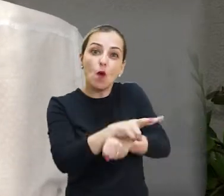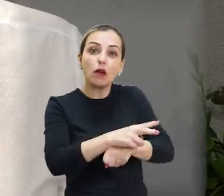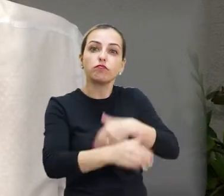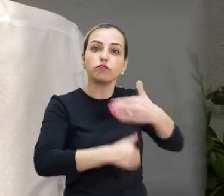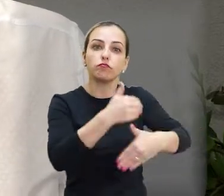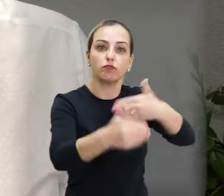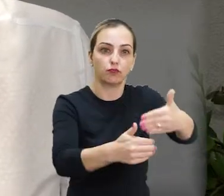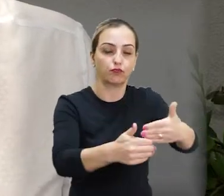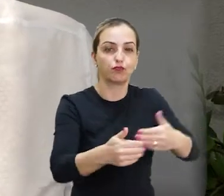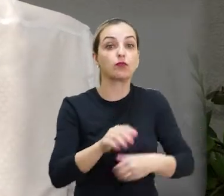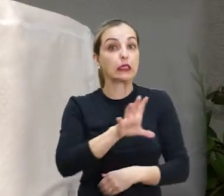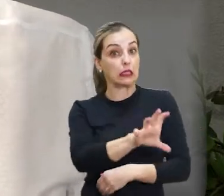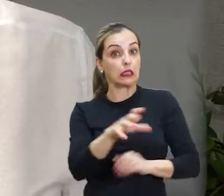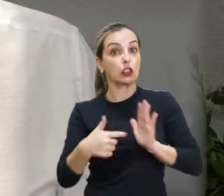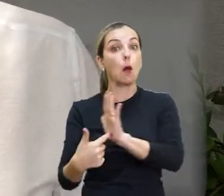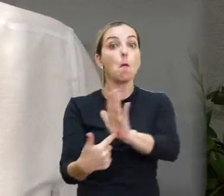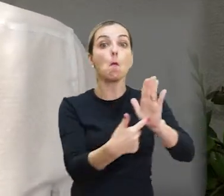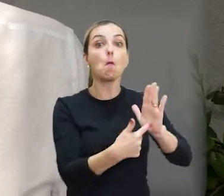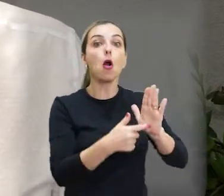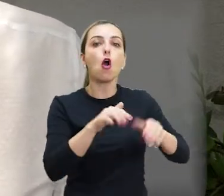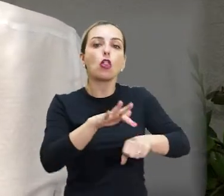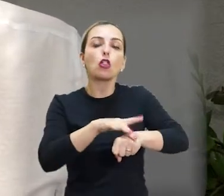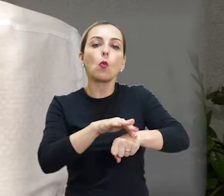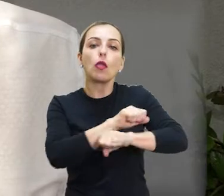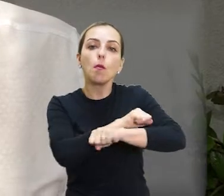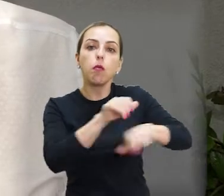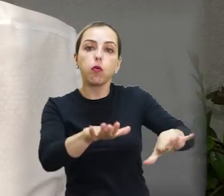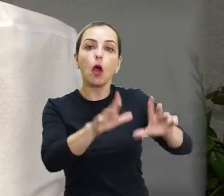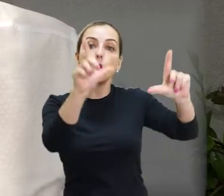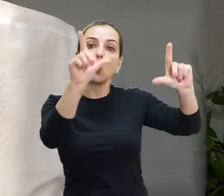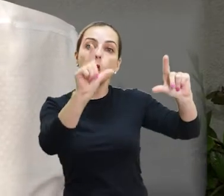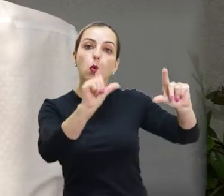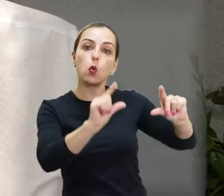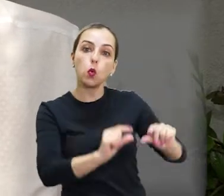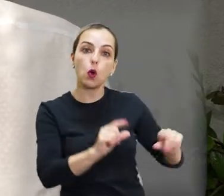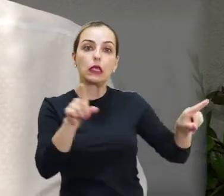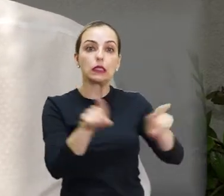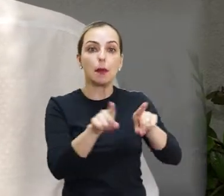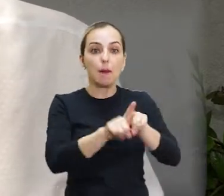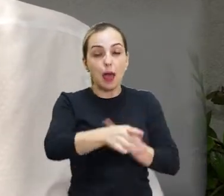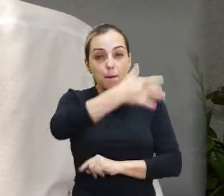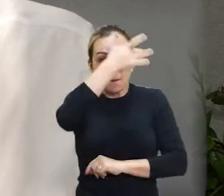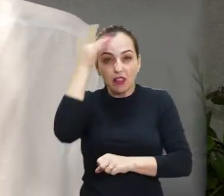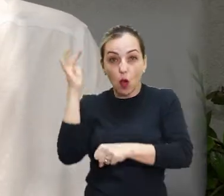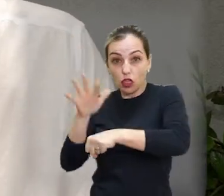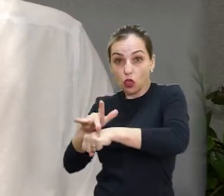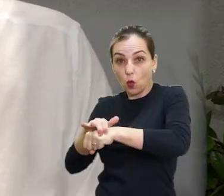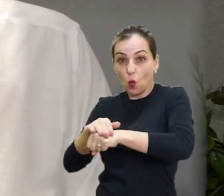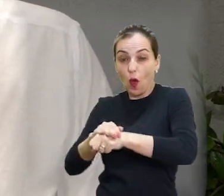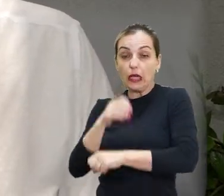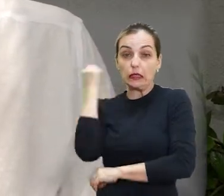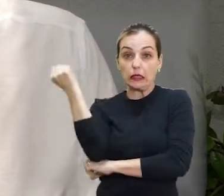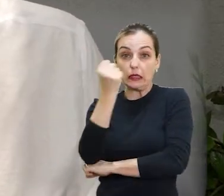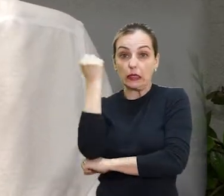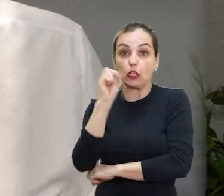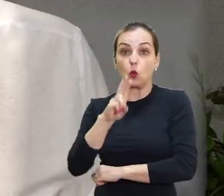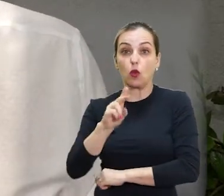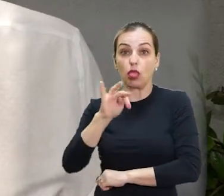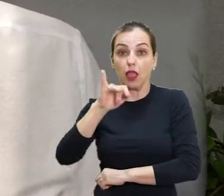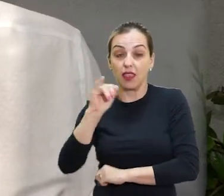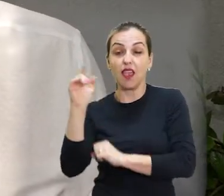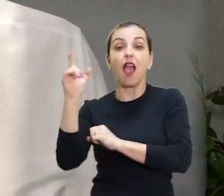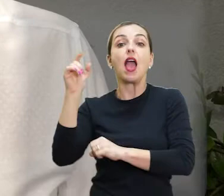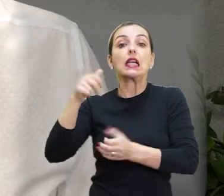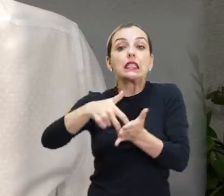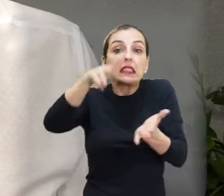vírus. Este é um parâmetro que indica que a doença passa a ser contida e sua disseminação reduzida, e seja ainda